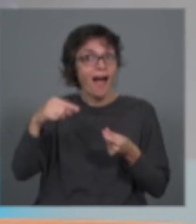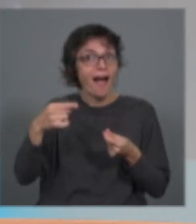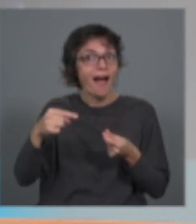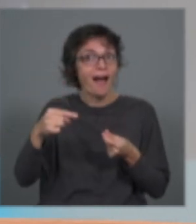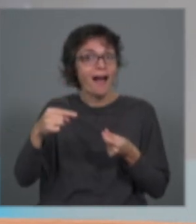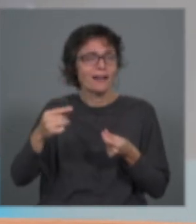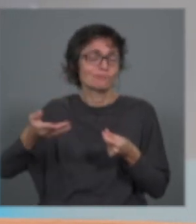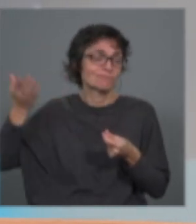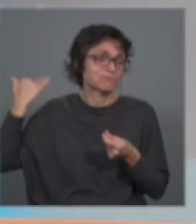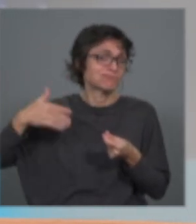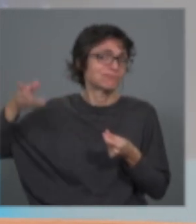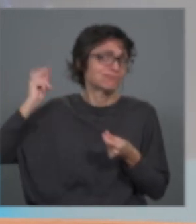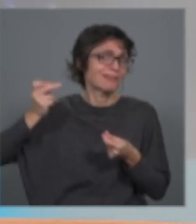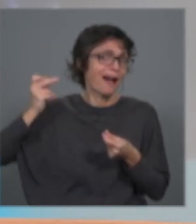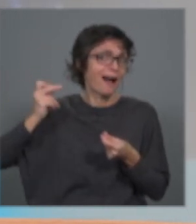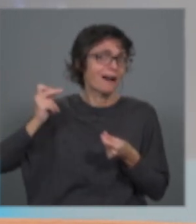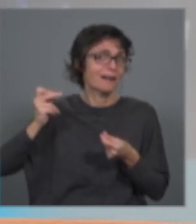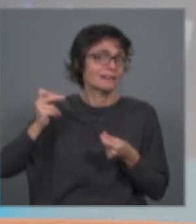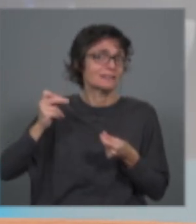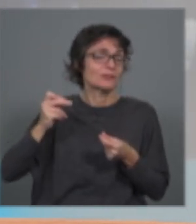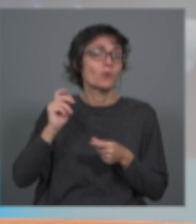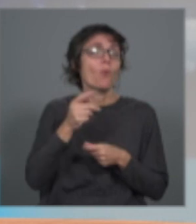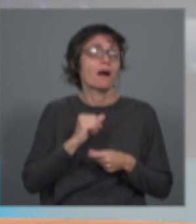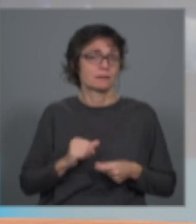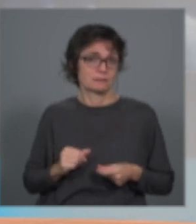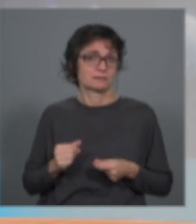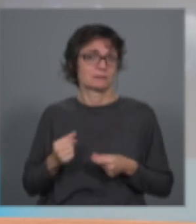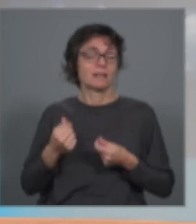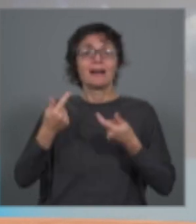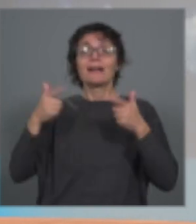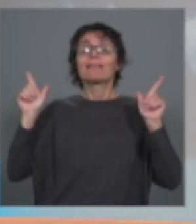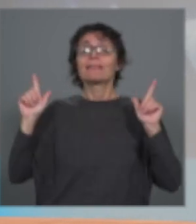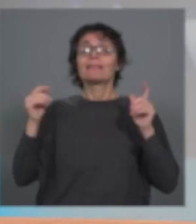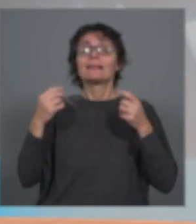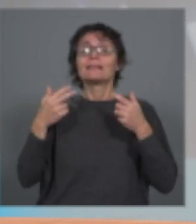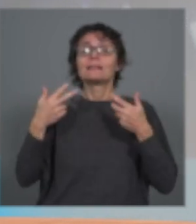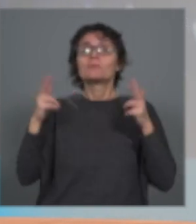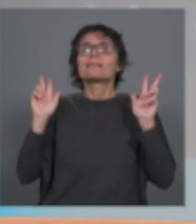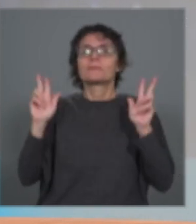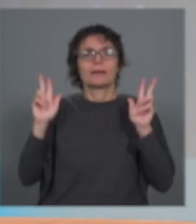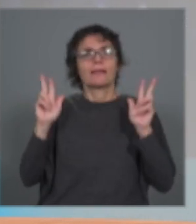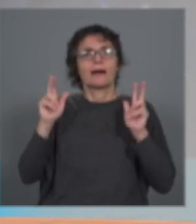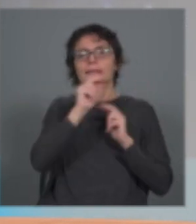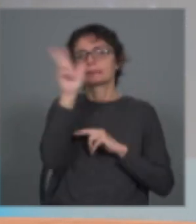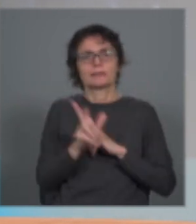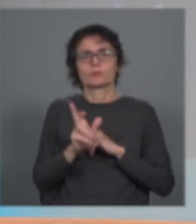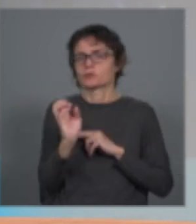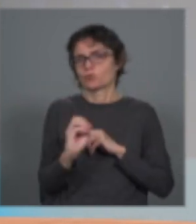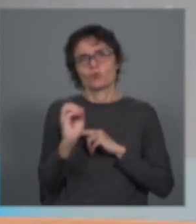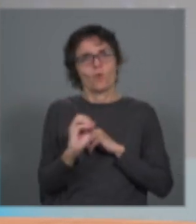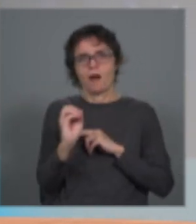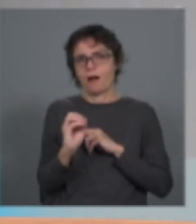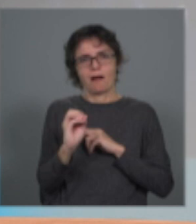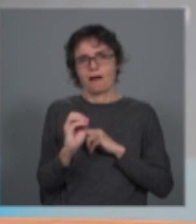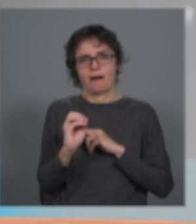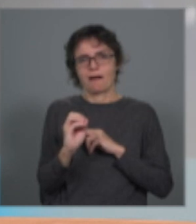muitos anos, é que não há verdadeiramente liberdade sem bem comum. A liberdade entendida num